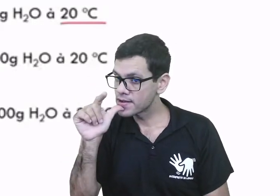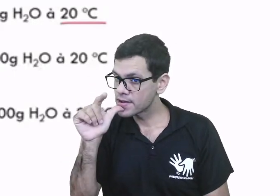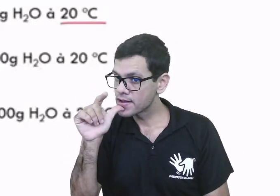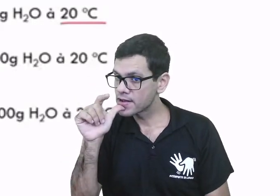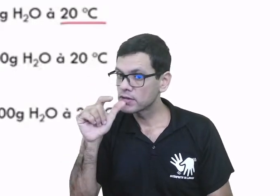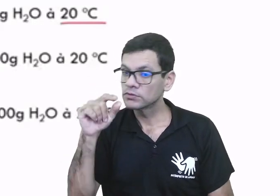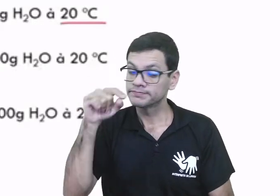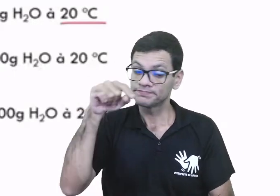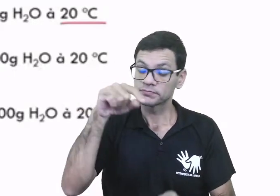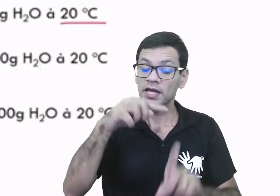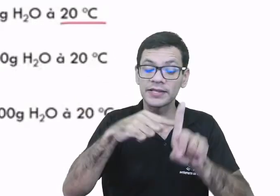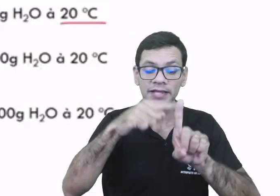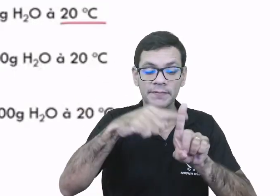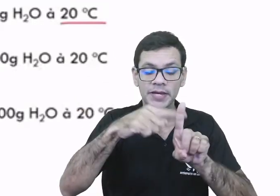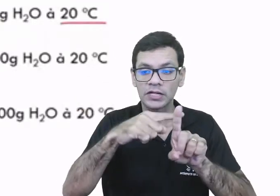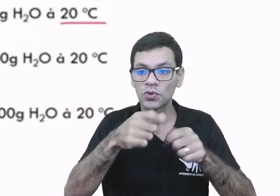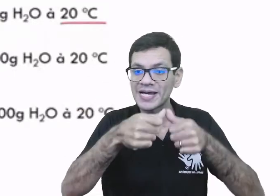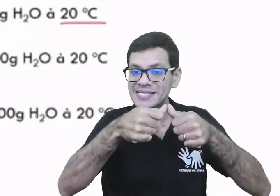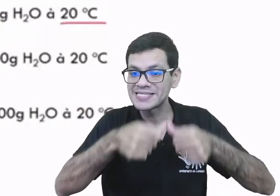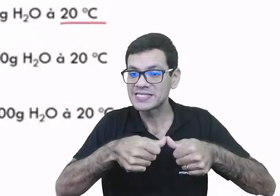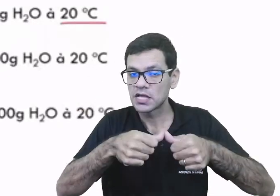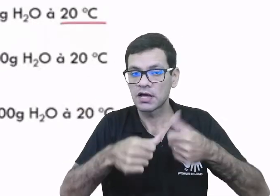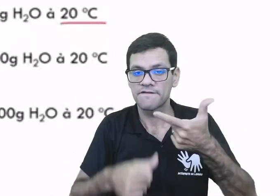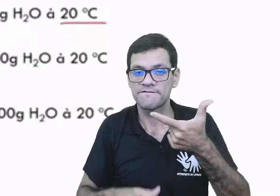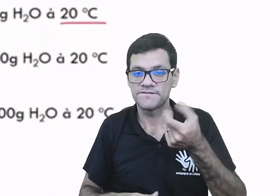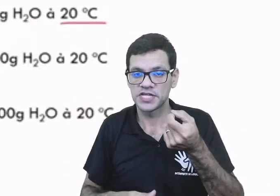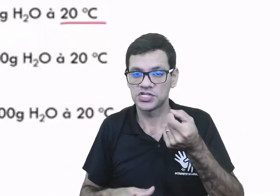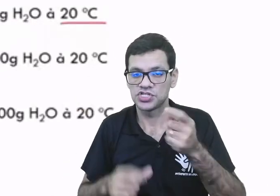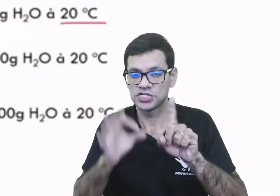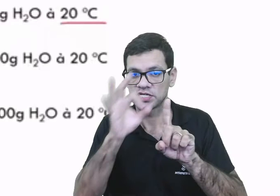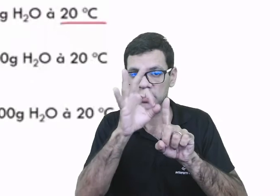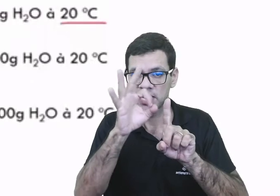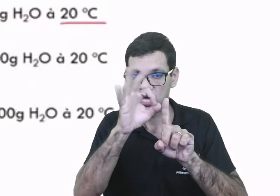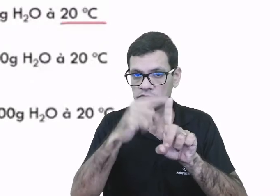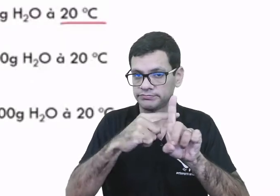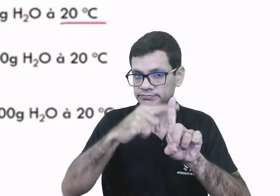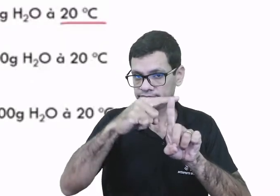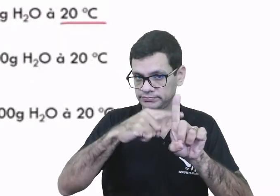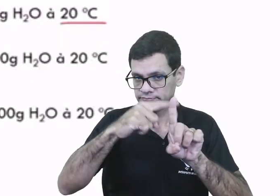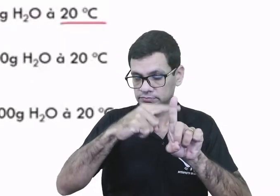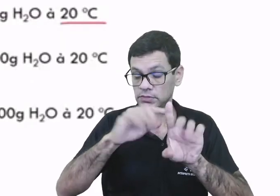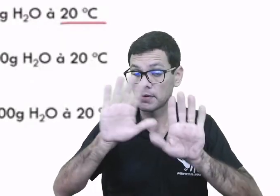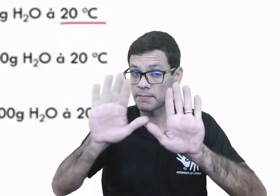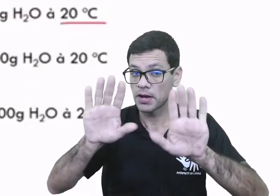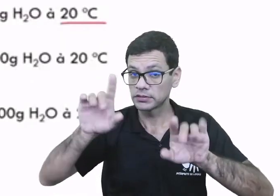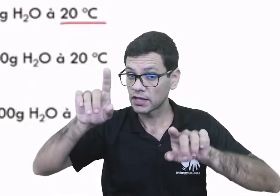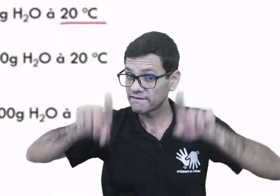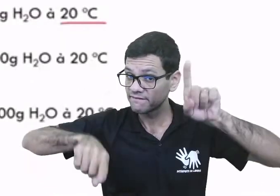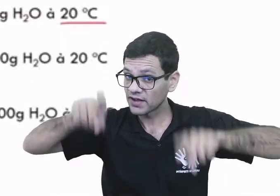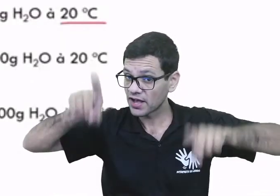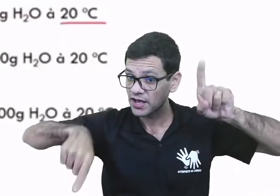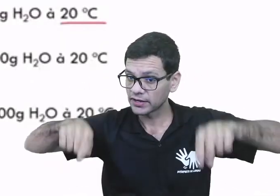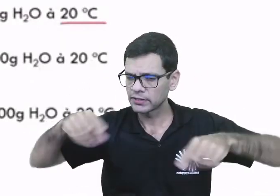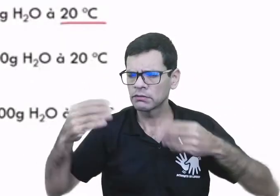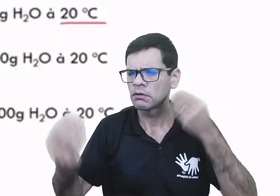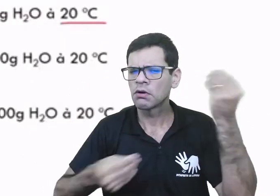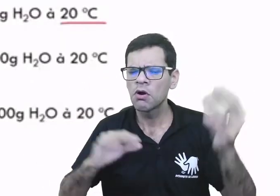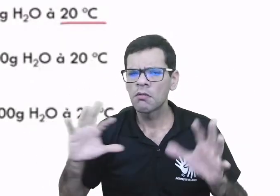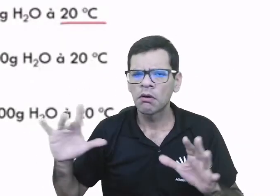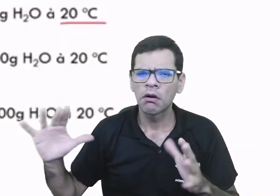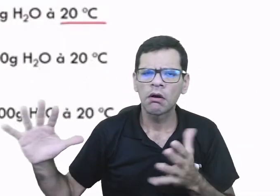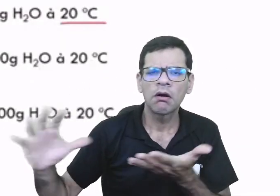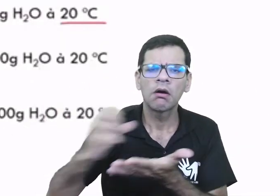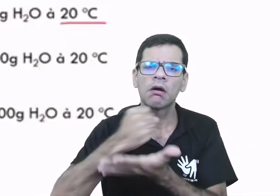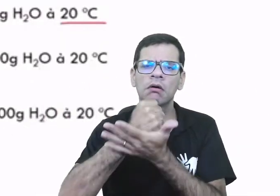Celsius, certo? Só que isso varia. Como que eles obtêm, né, esses dados? Como que